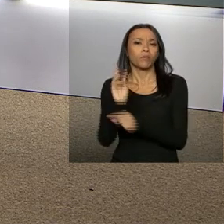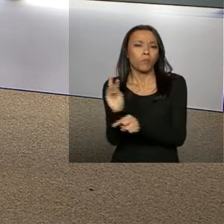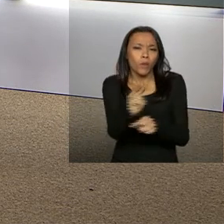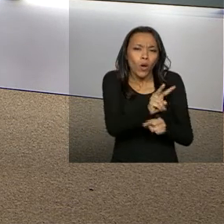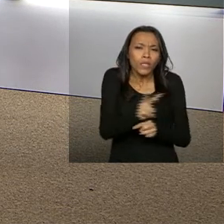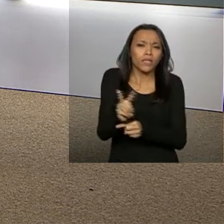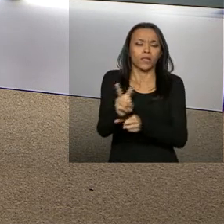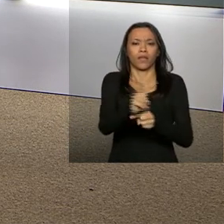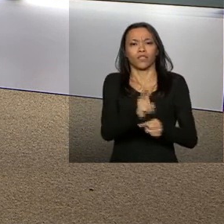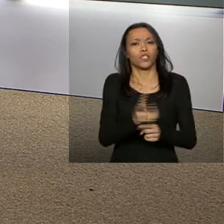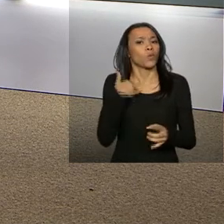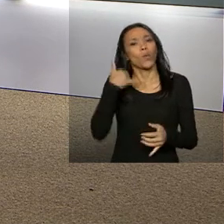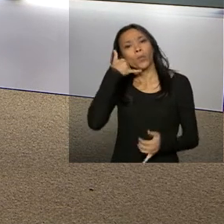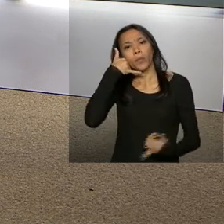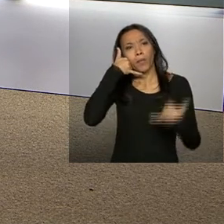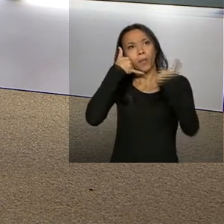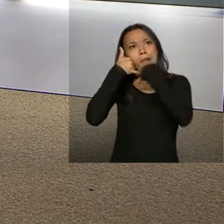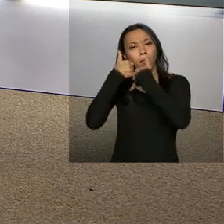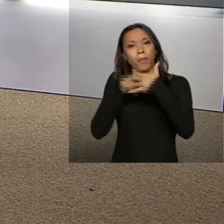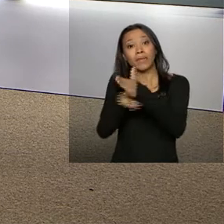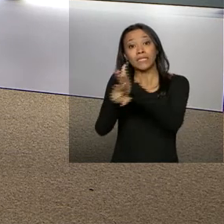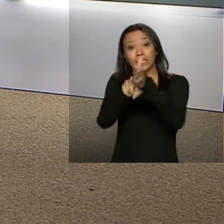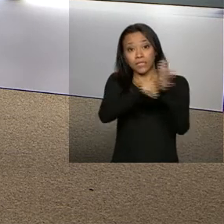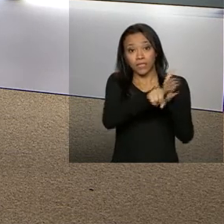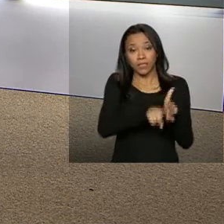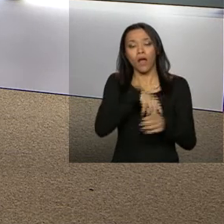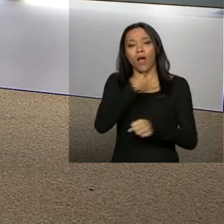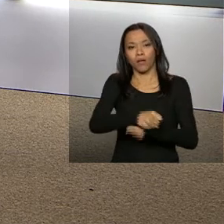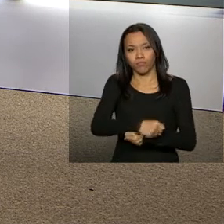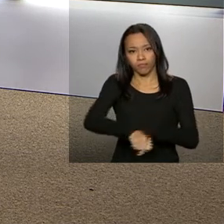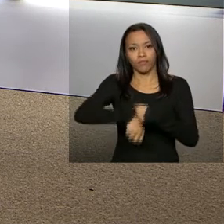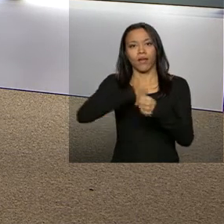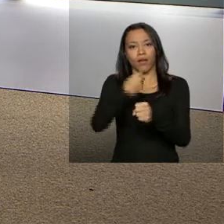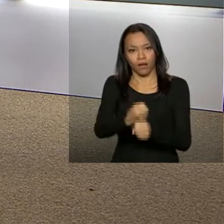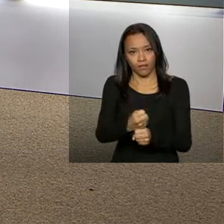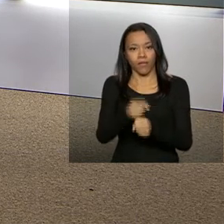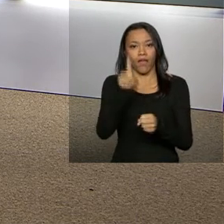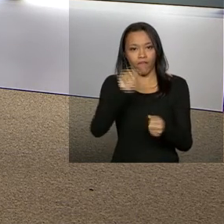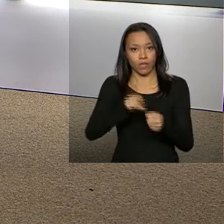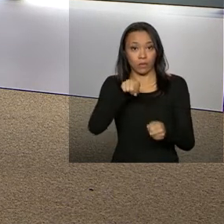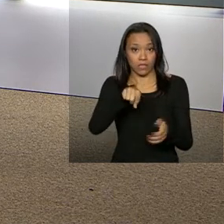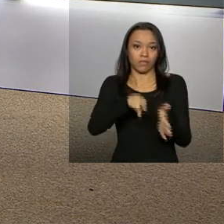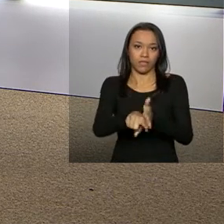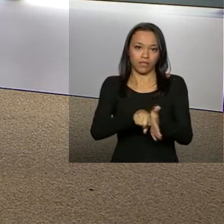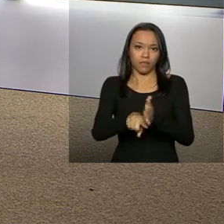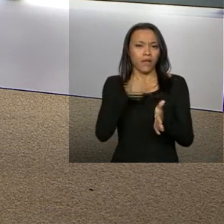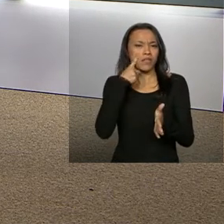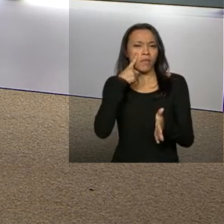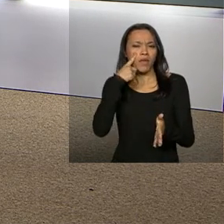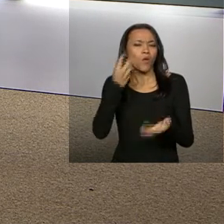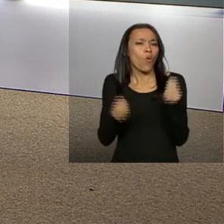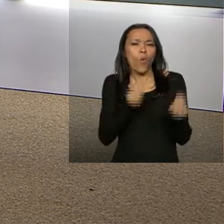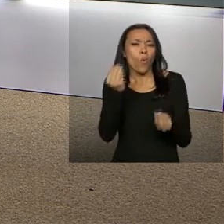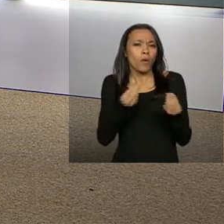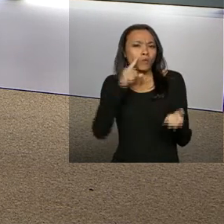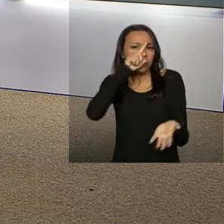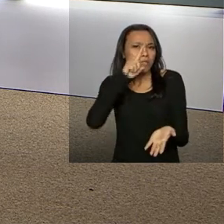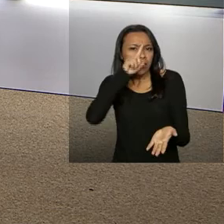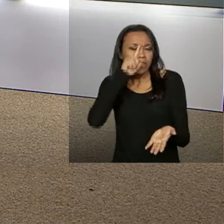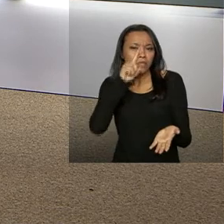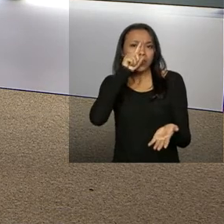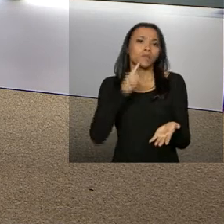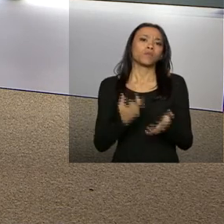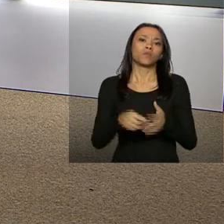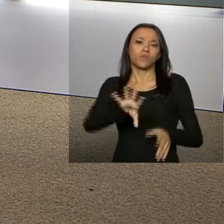Crônicas por Inquérito Telefônico, realizado anualmente pelo Ministério da Saúde para avaliar a evolução dos fatores de risco para